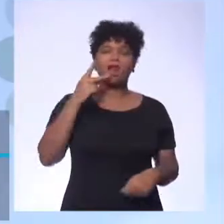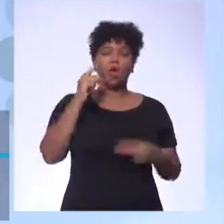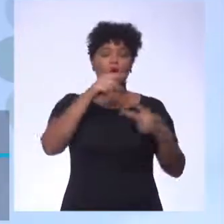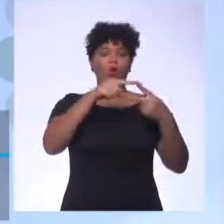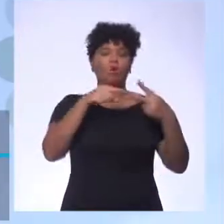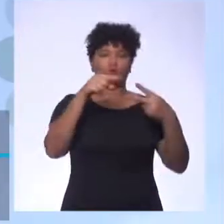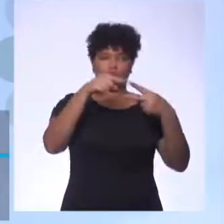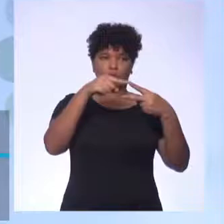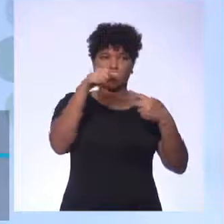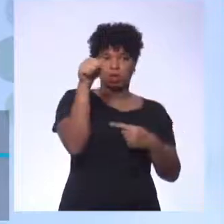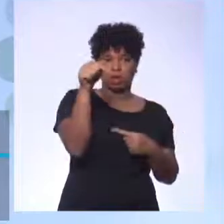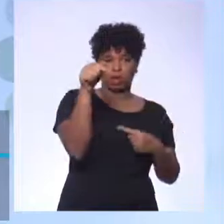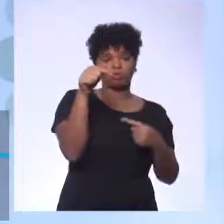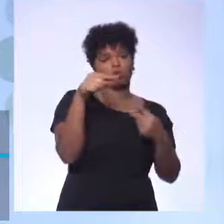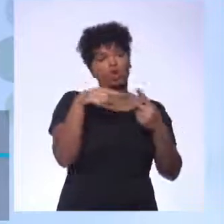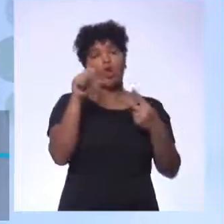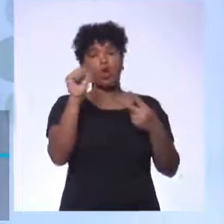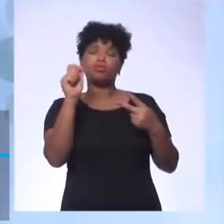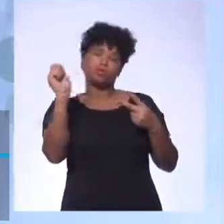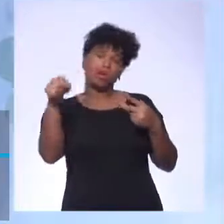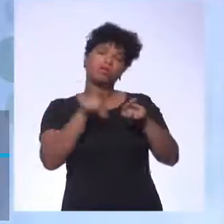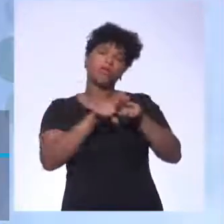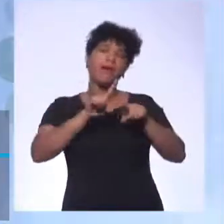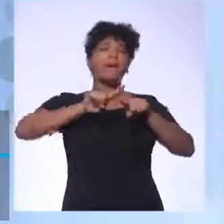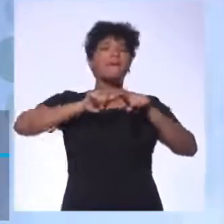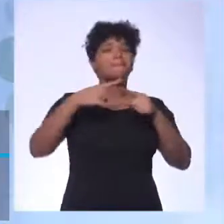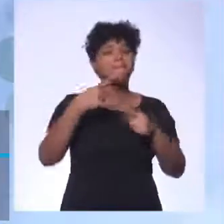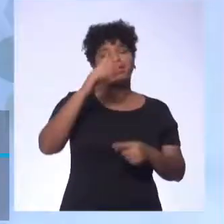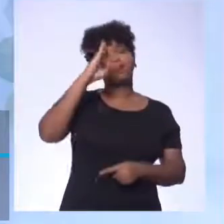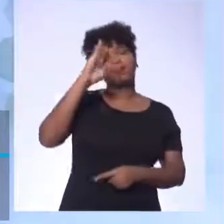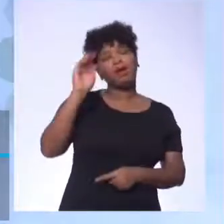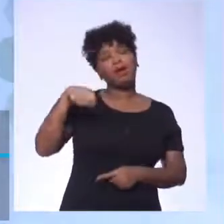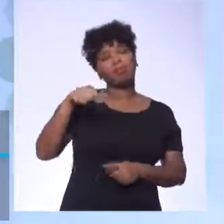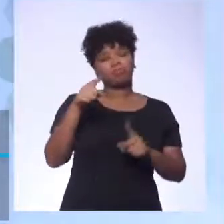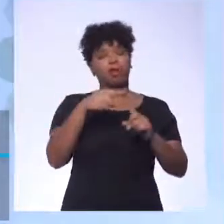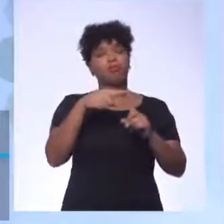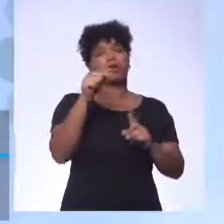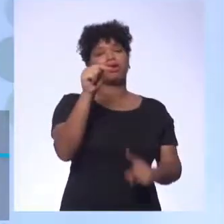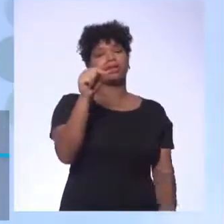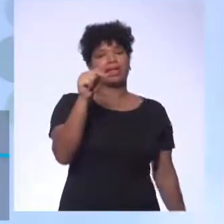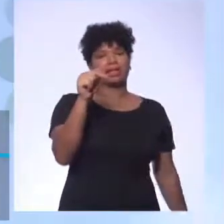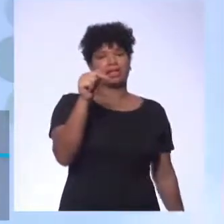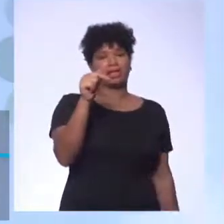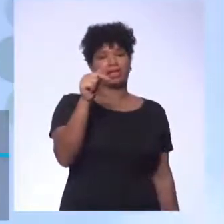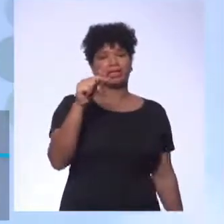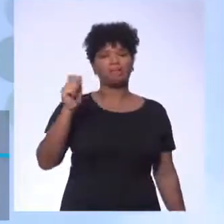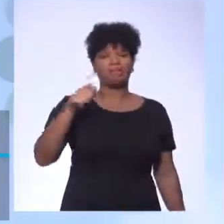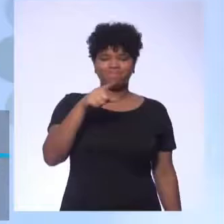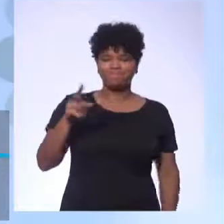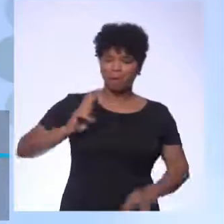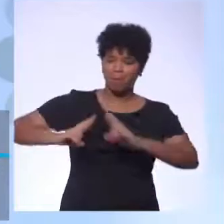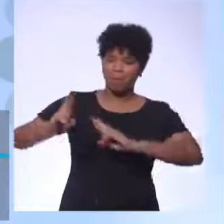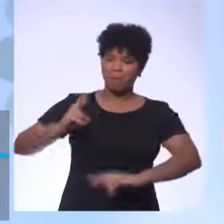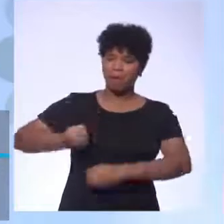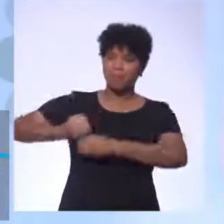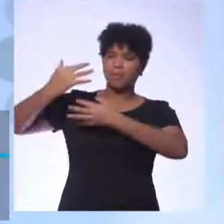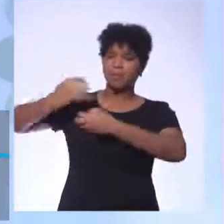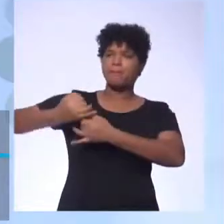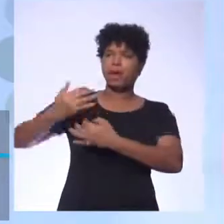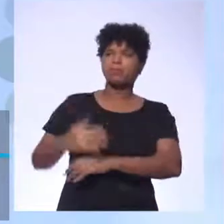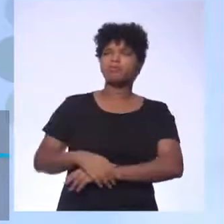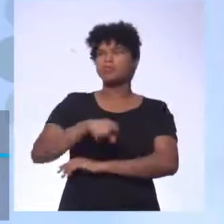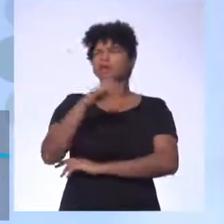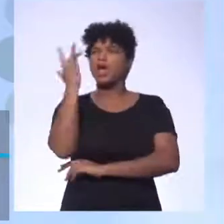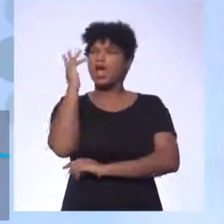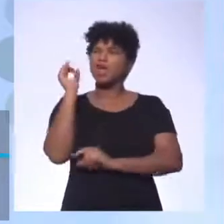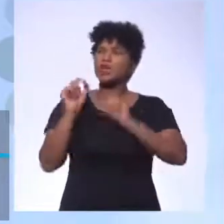tá? Mas eu coloquei aí como questão, principalmente o que está relacionado ao sétimo objetivo aí. O que você entende por